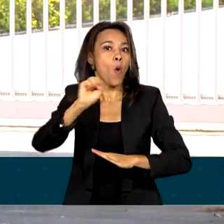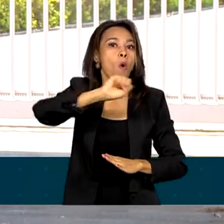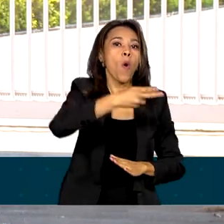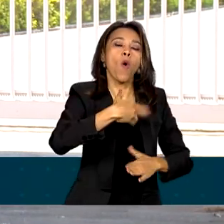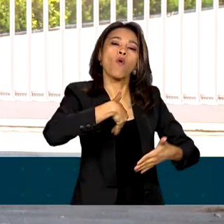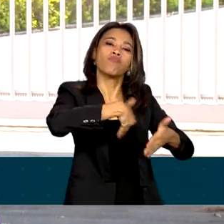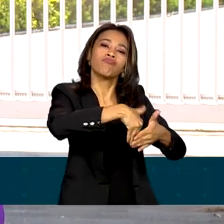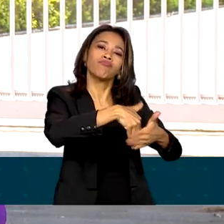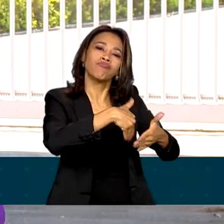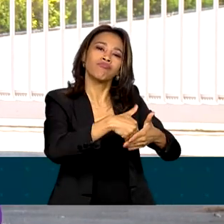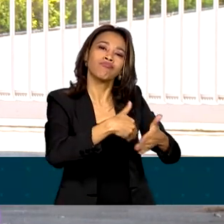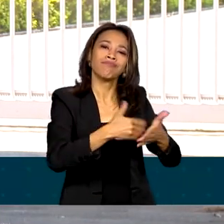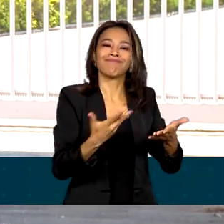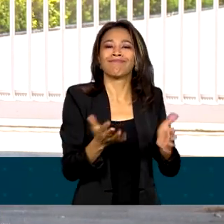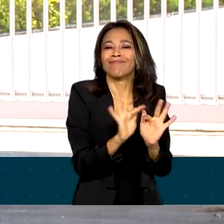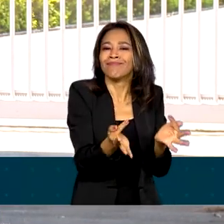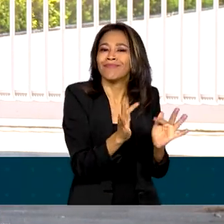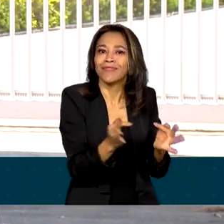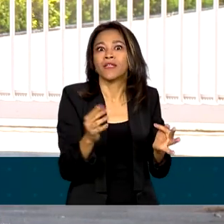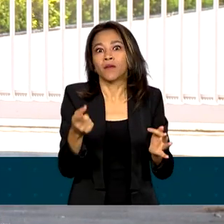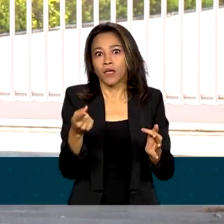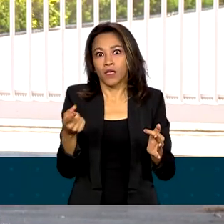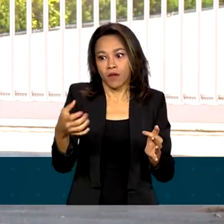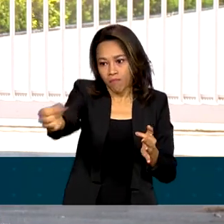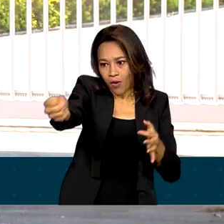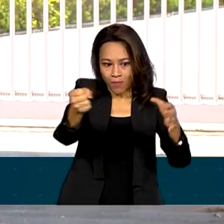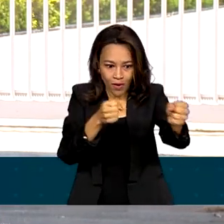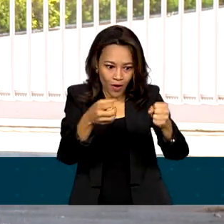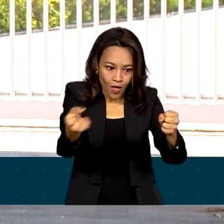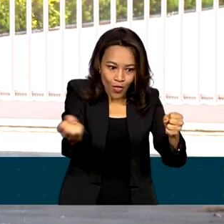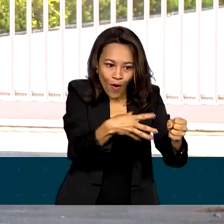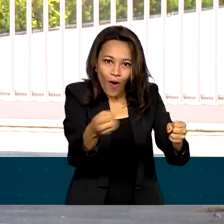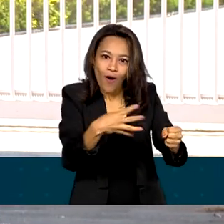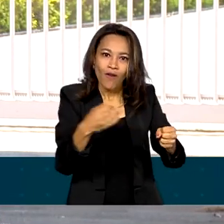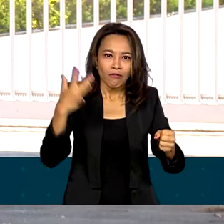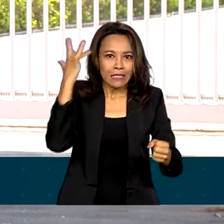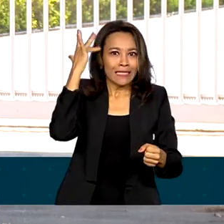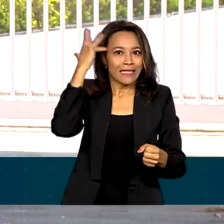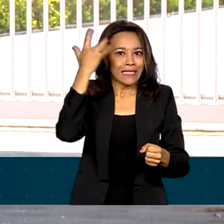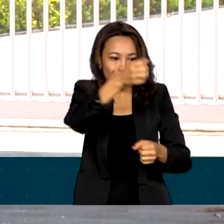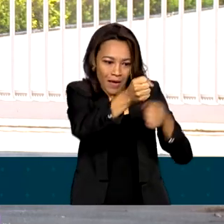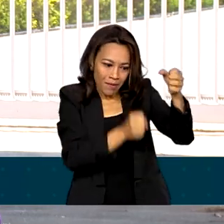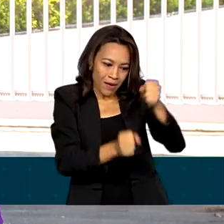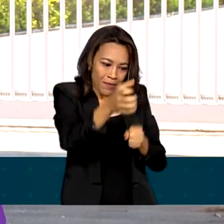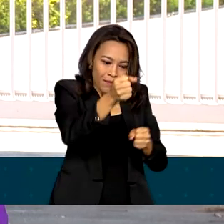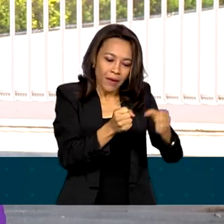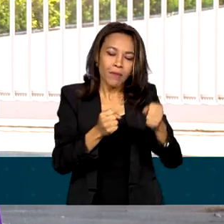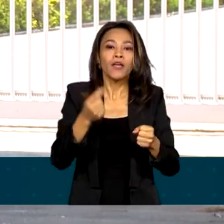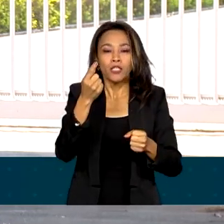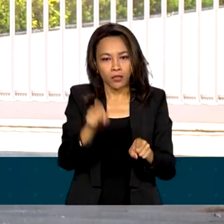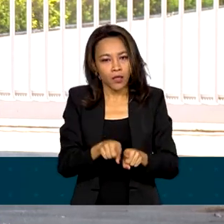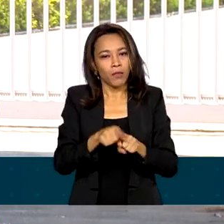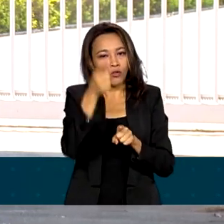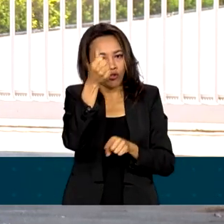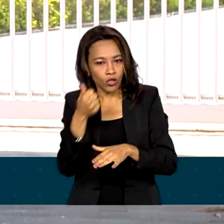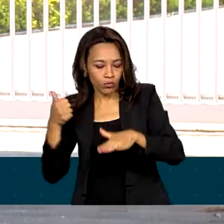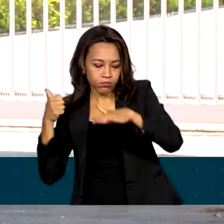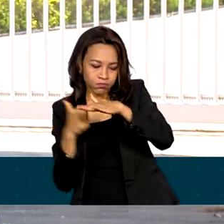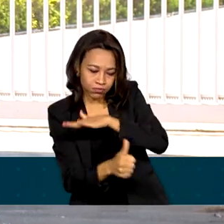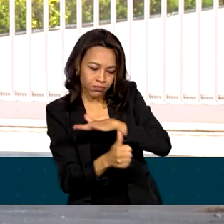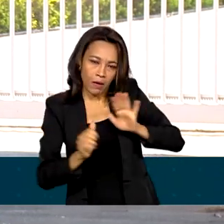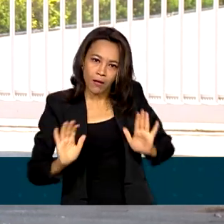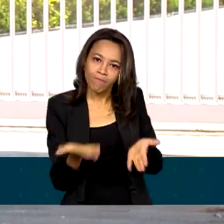a descoberta e o encaminhamento de novos talentos e os investimentos necessários para o desenvolvimento